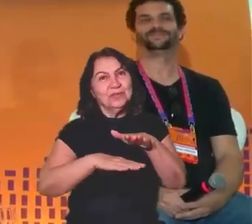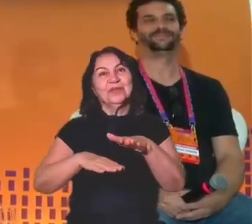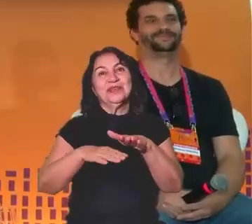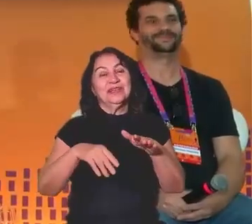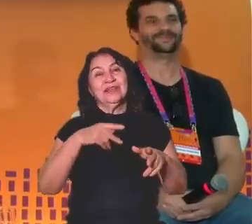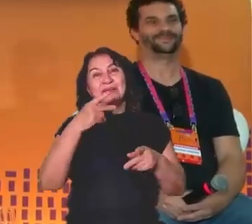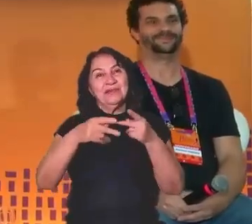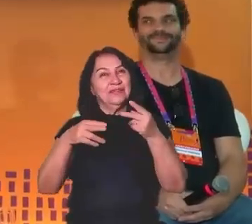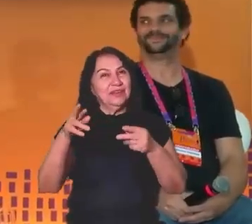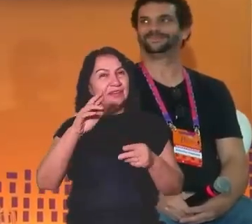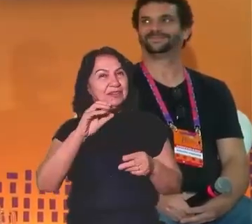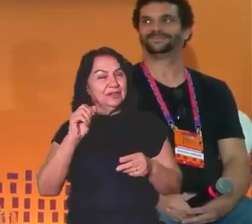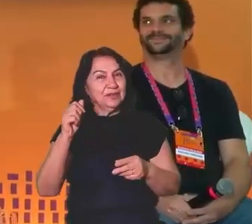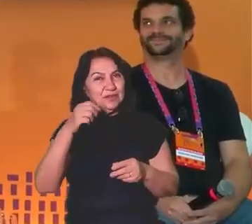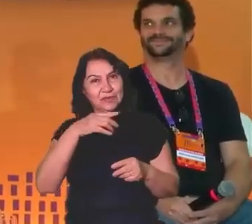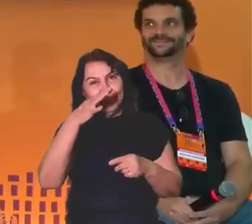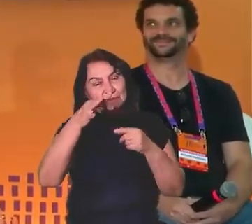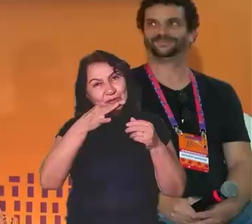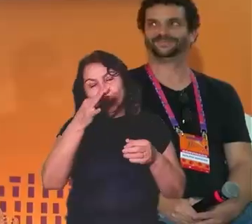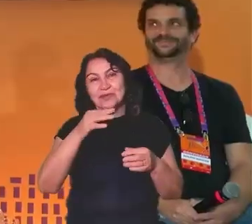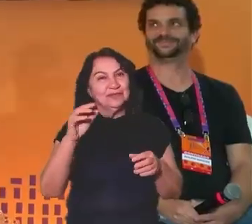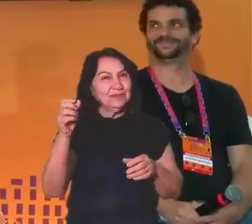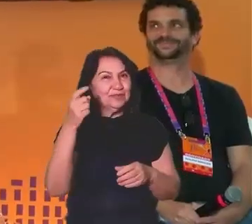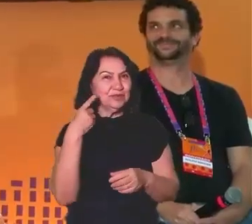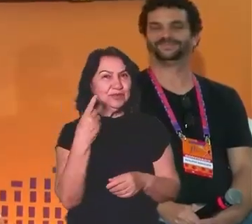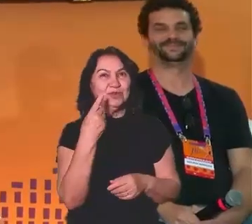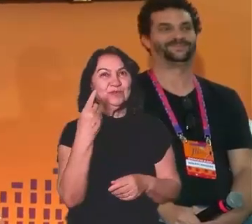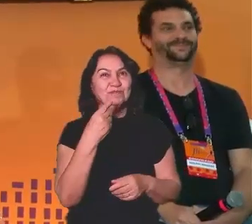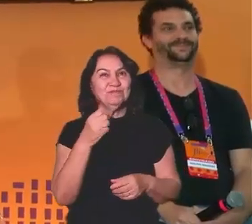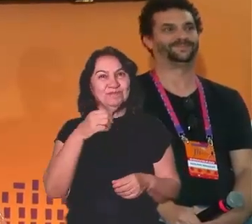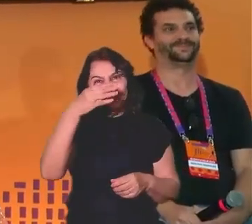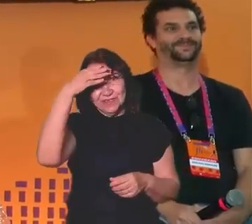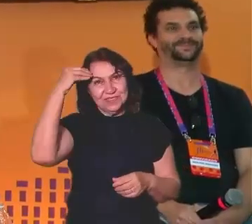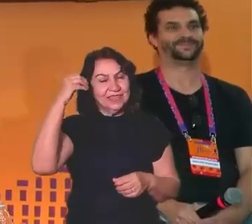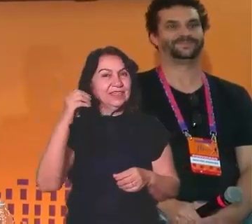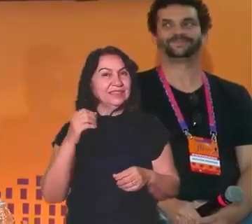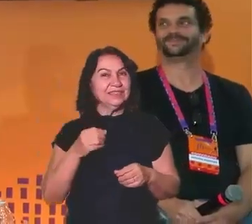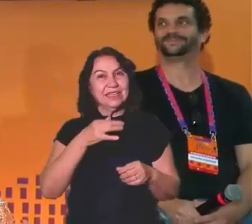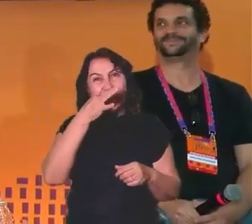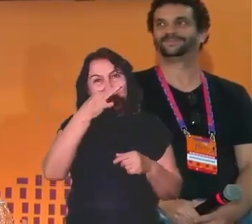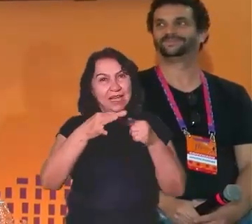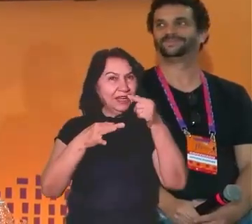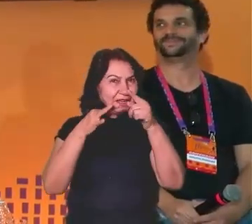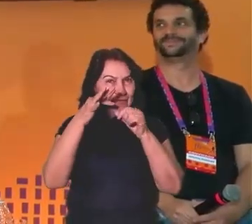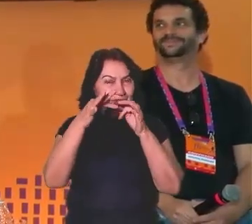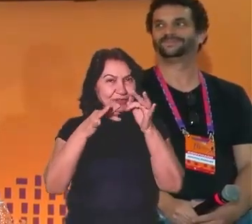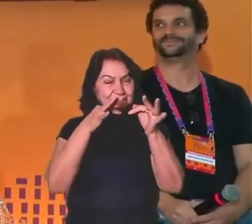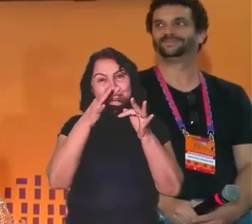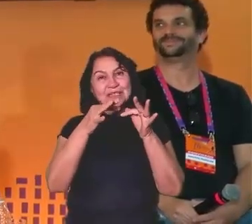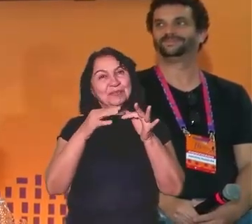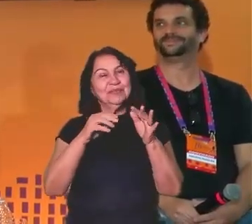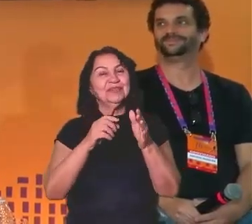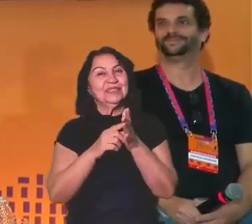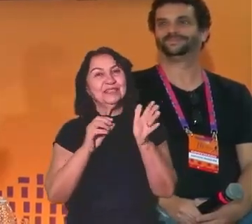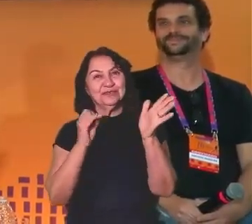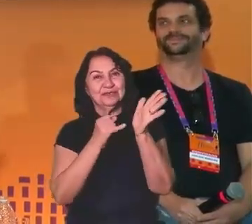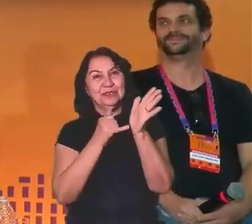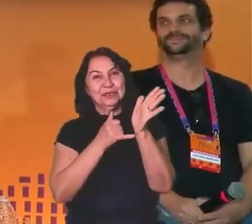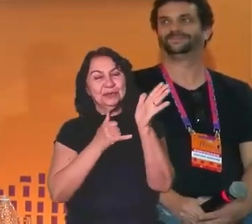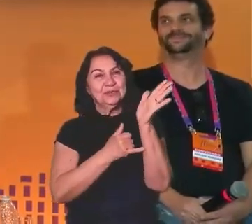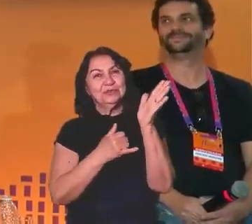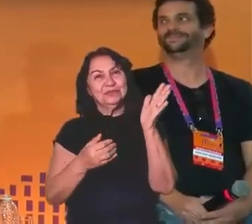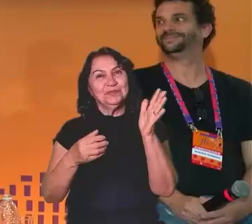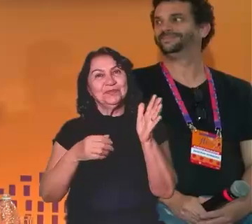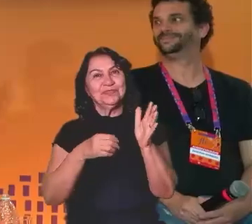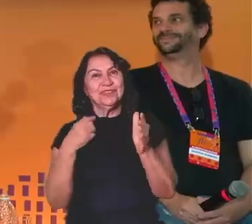é pra falar de rosa, nisso aí eu não tô sozinho. Não esquece que mesmo tendo a rosa, sempre também vai ter junto um espinho. E a gente